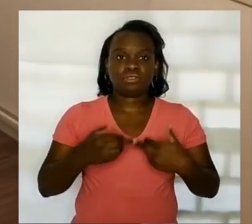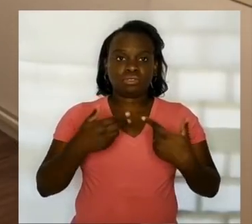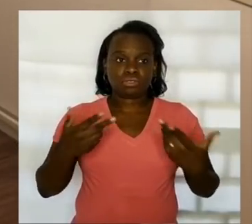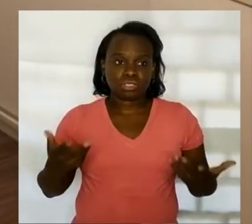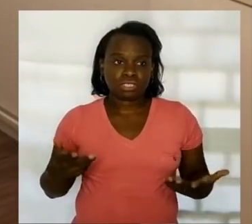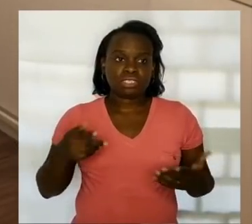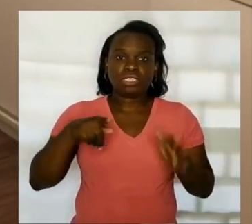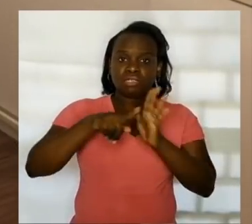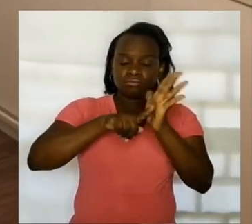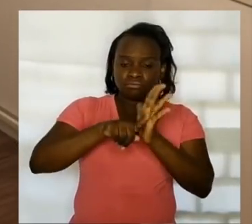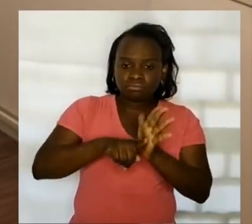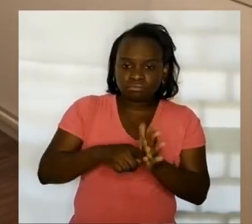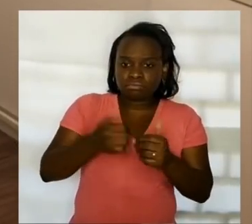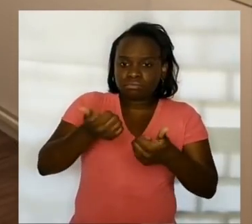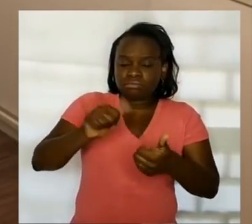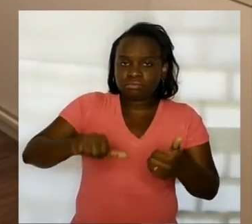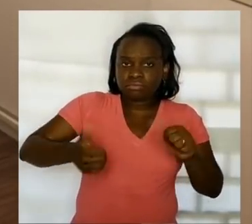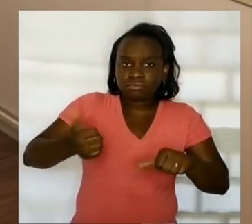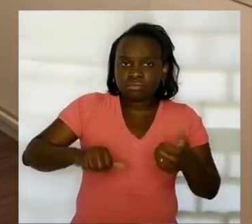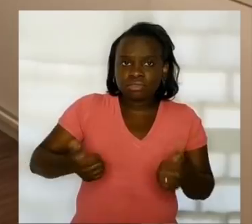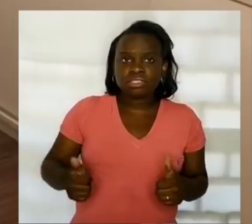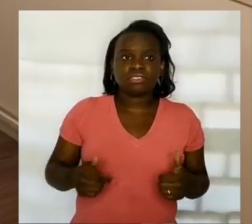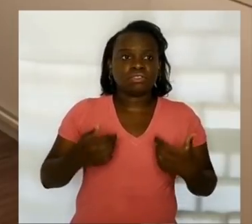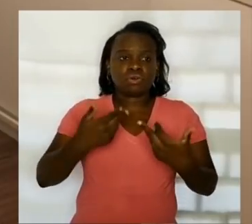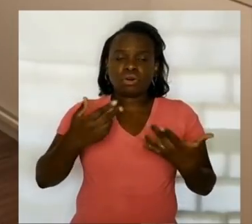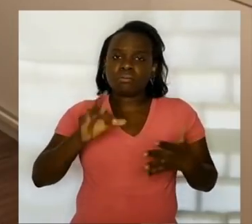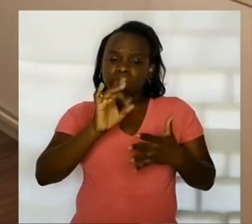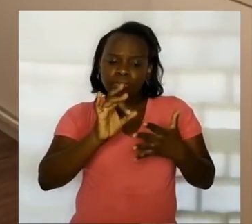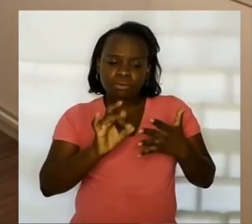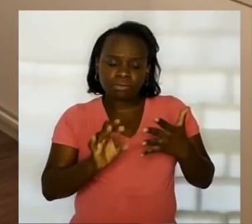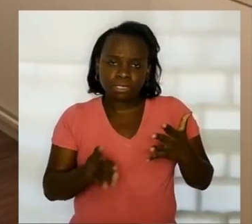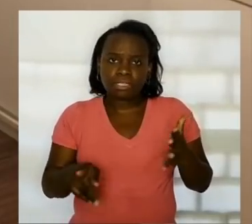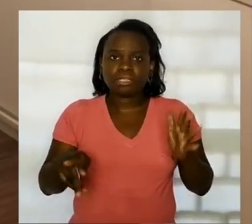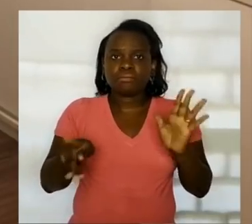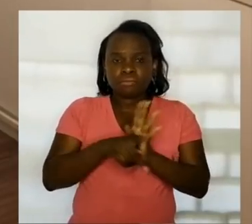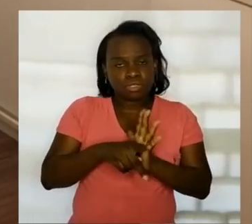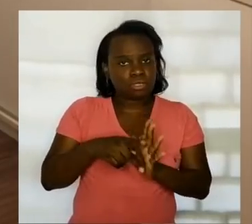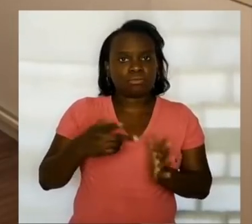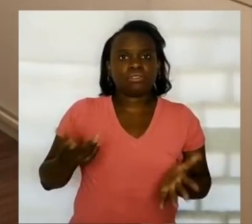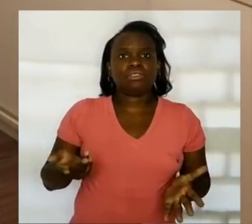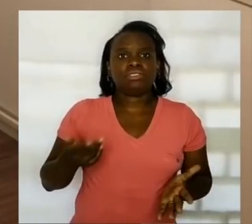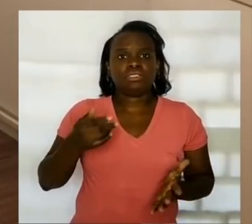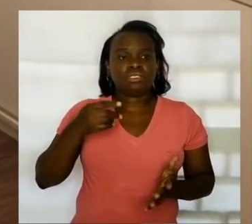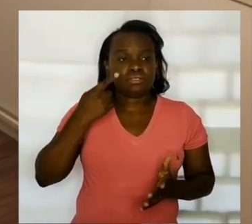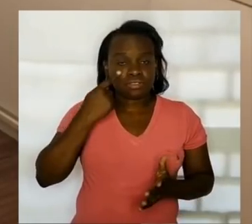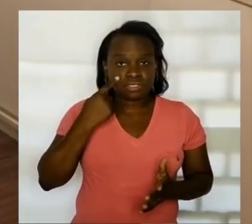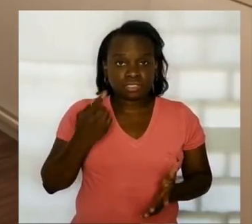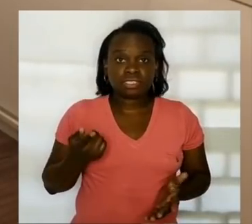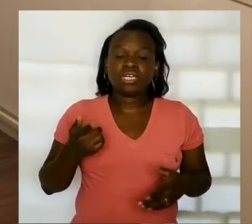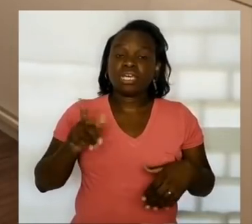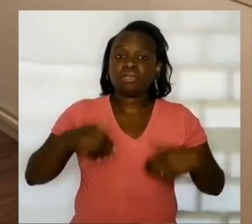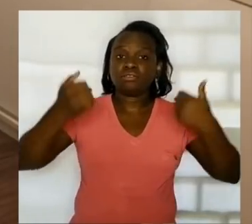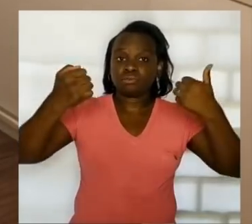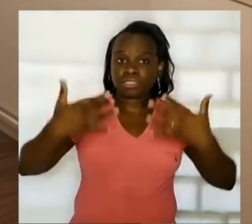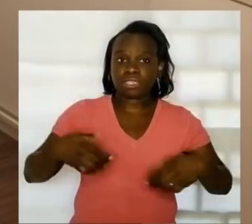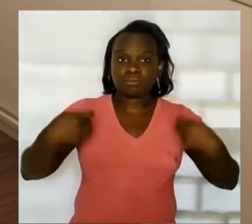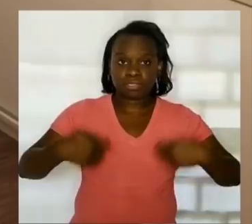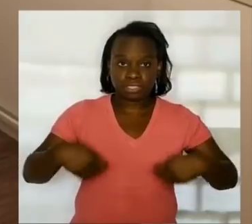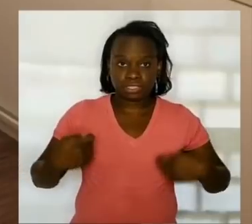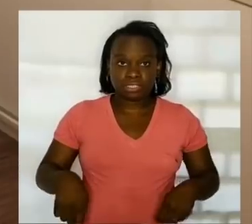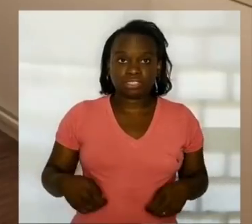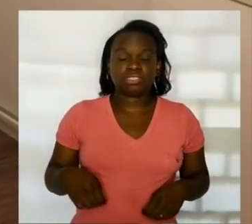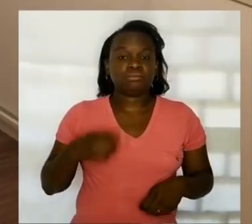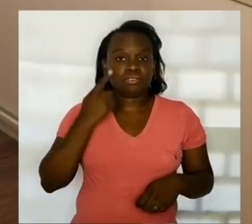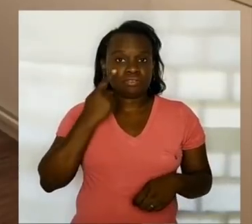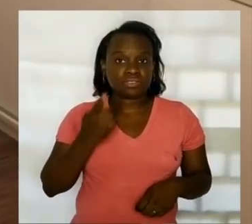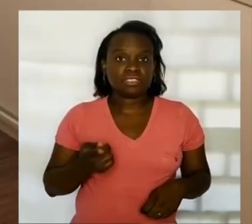de internacionalização, avaliação, planejamento. Essas questões que são de natureza qualitativa deve abordar para